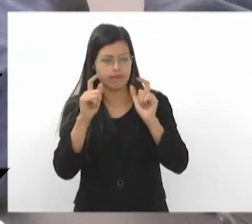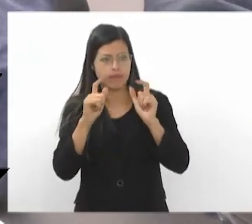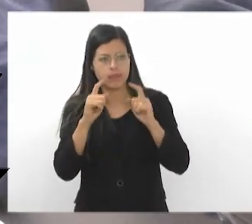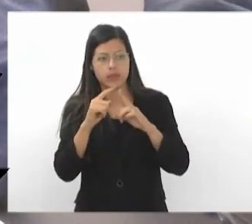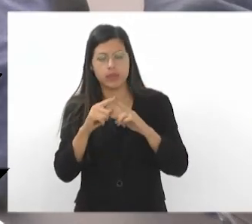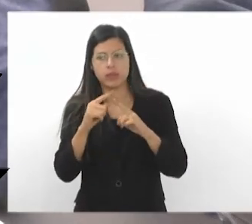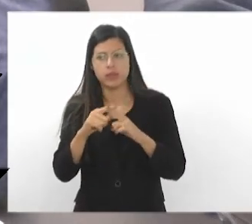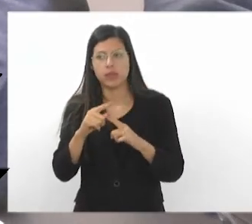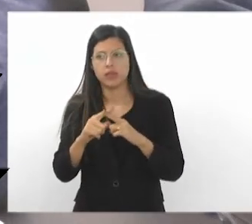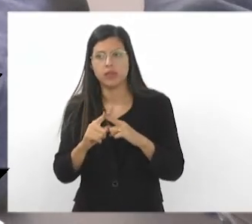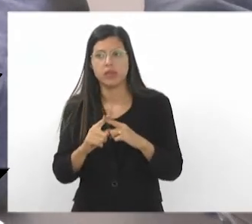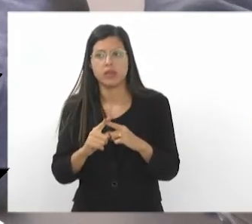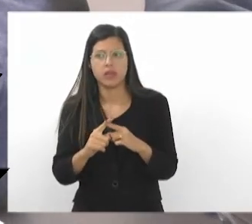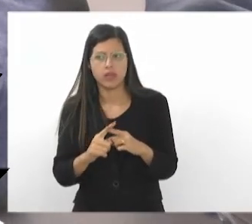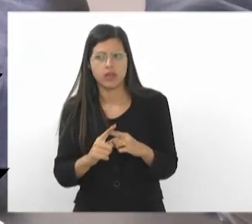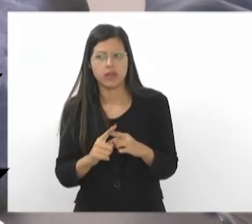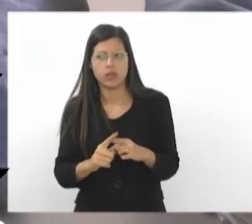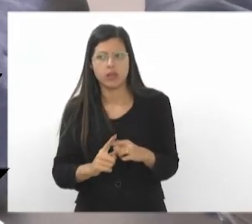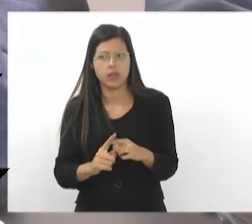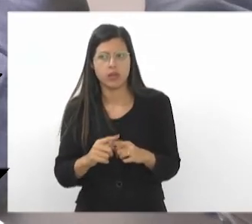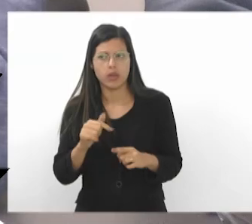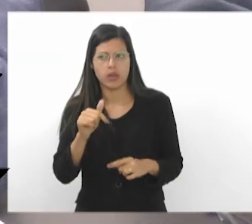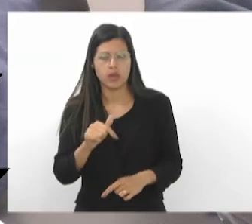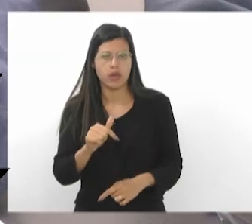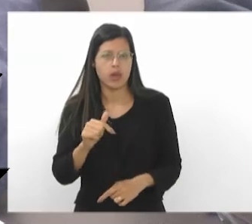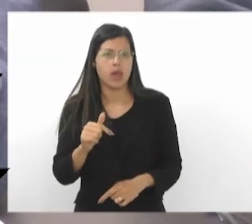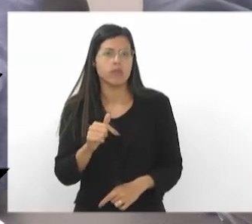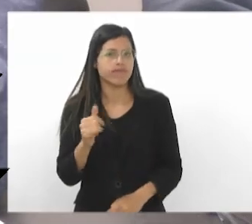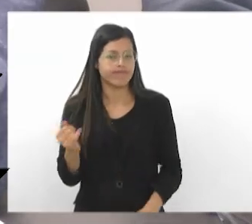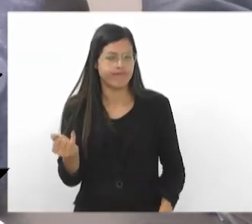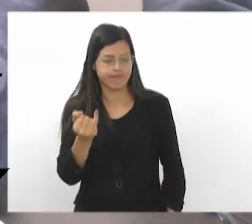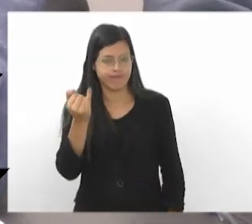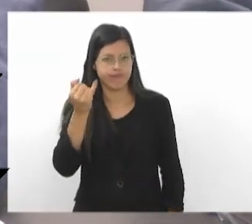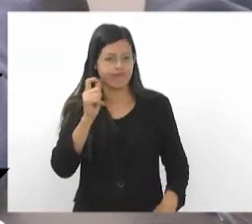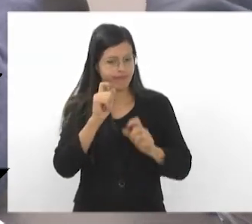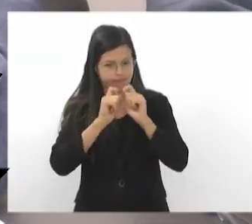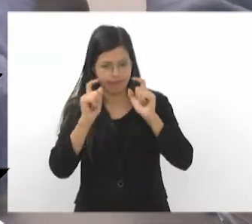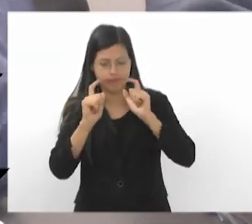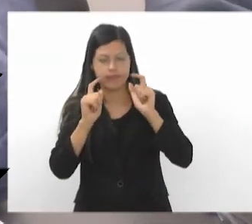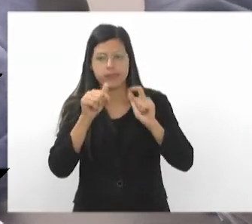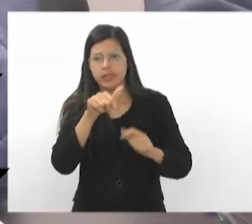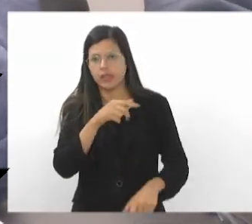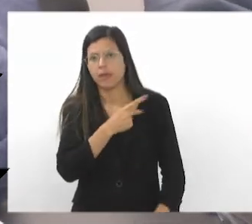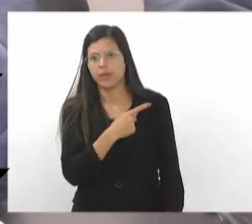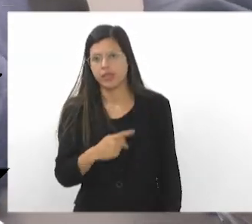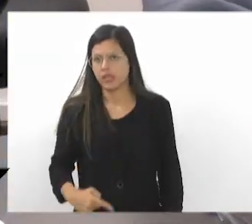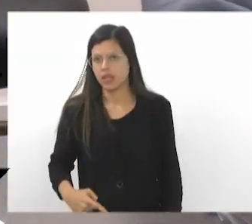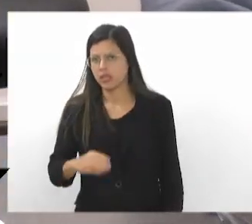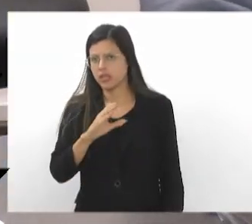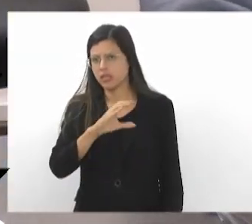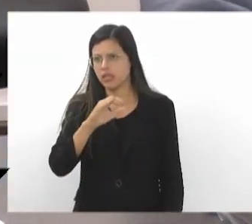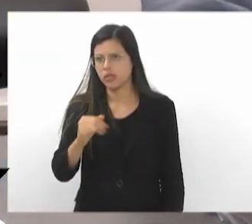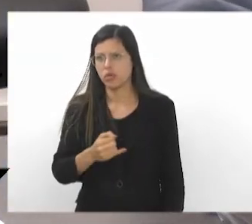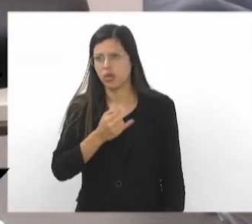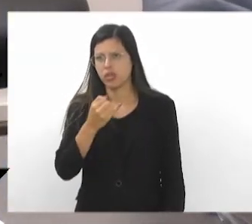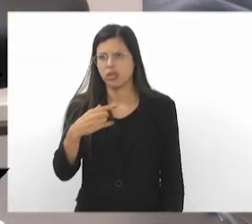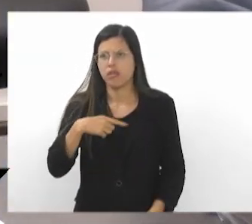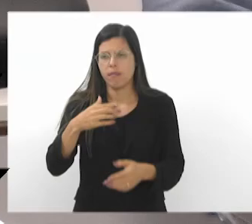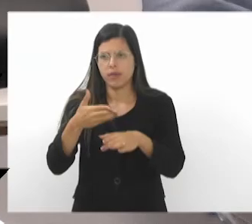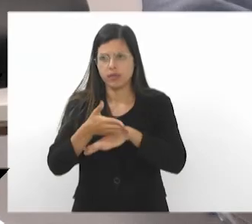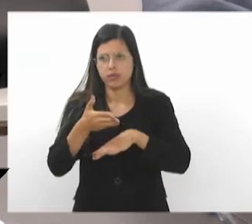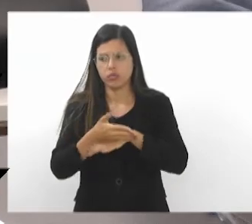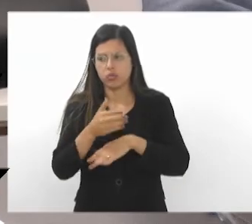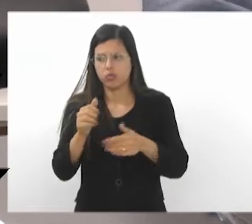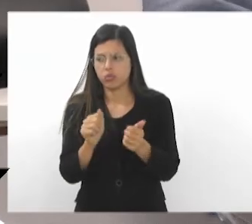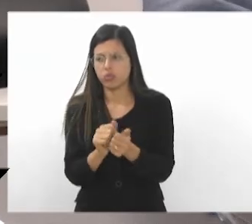esse caso é tão escandaloso, né? Vossa Excelência, como presidente da CCJ, também, claro, teve uma participação junto com o deputado